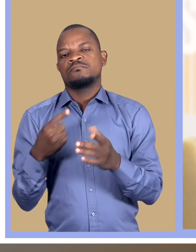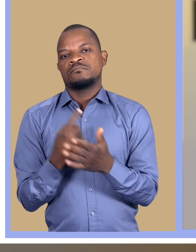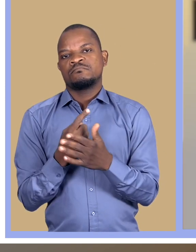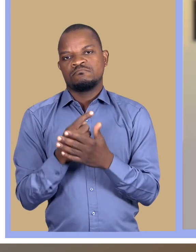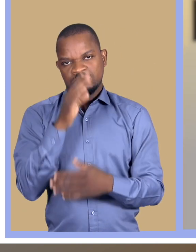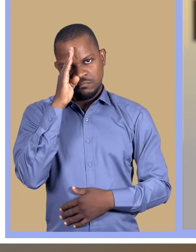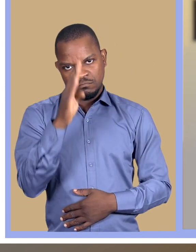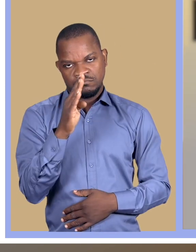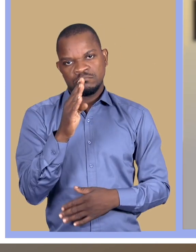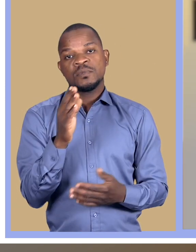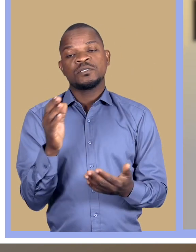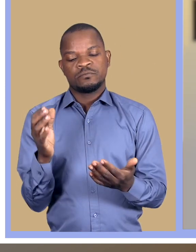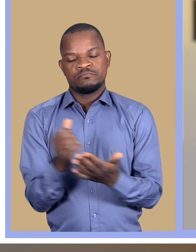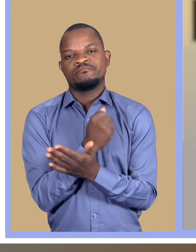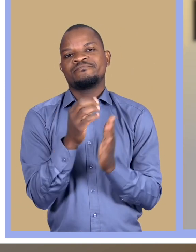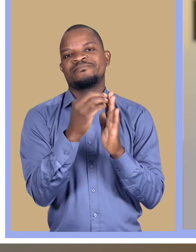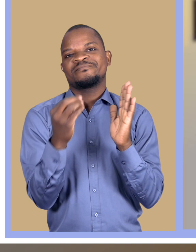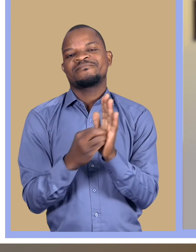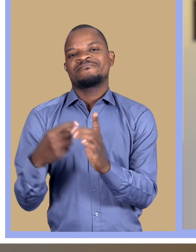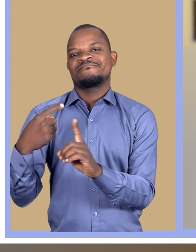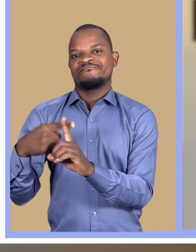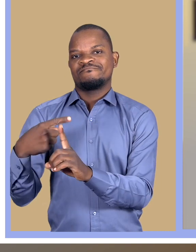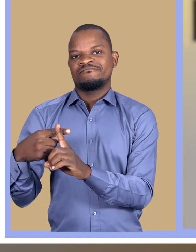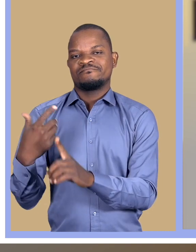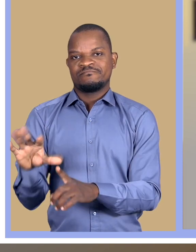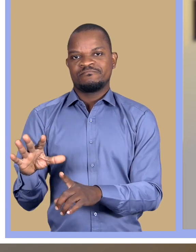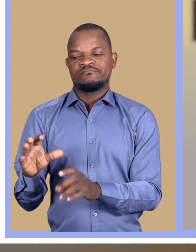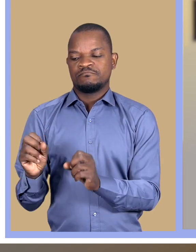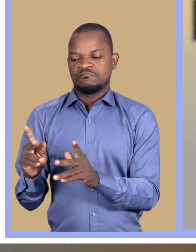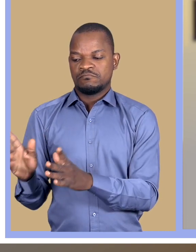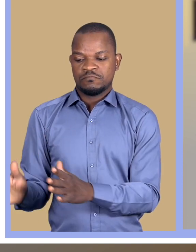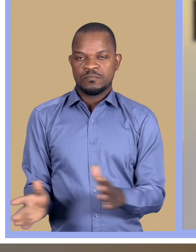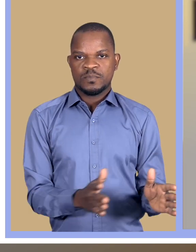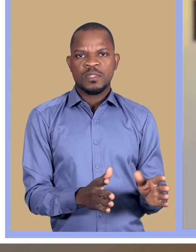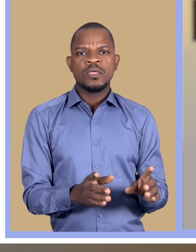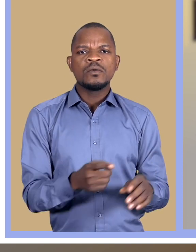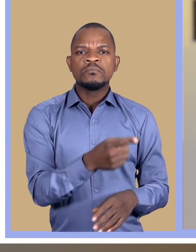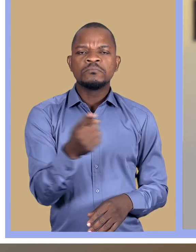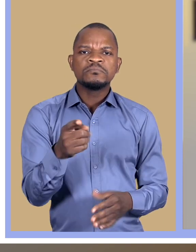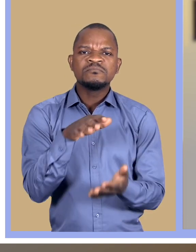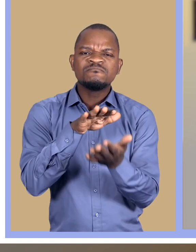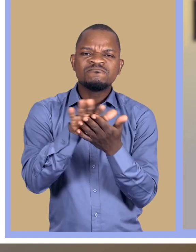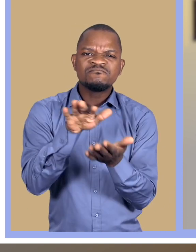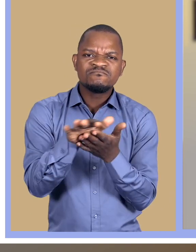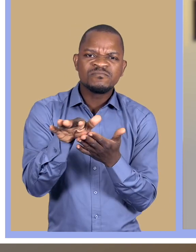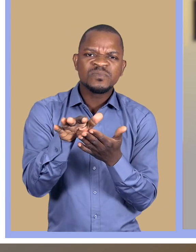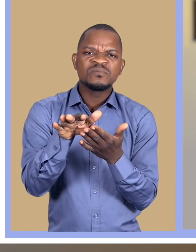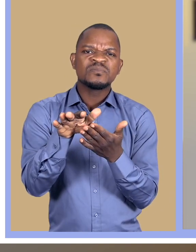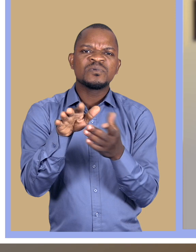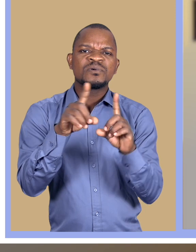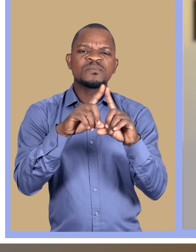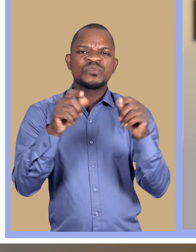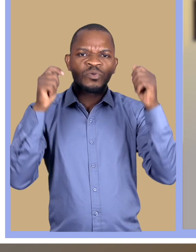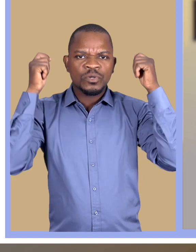positivo. E nas campanhas que têm organizado, elas são inclusivas? Tem incluído pessoas com